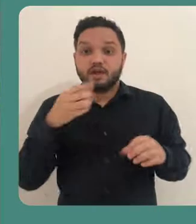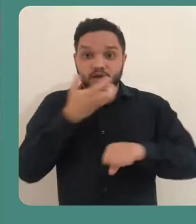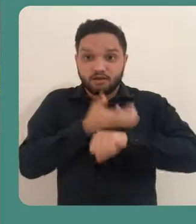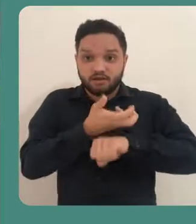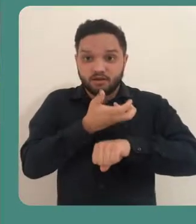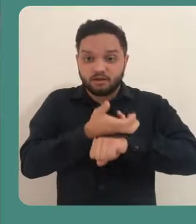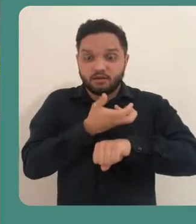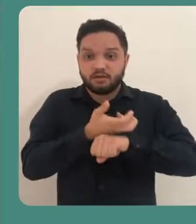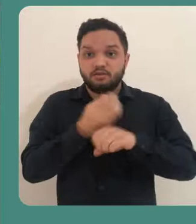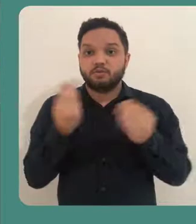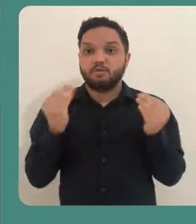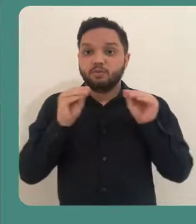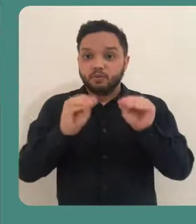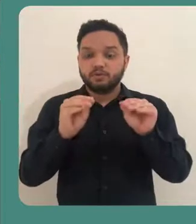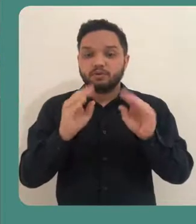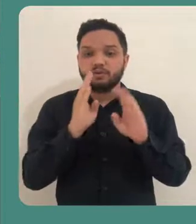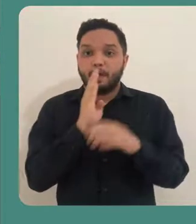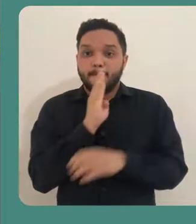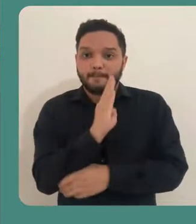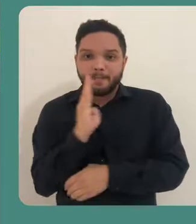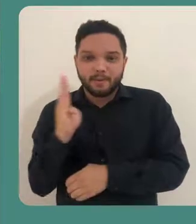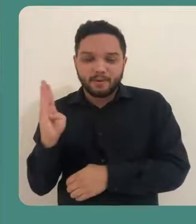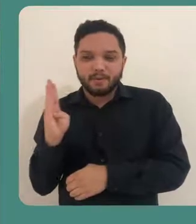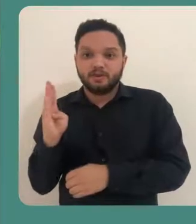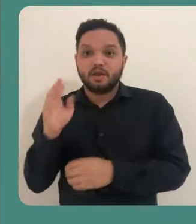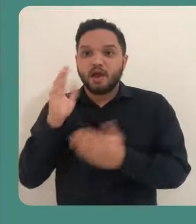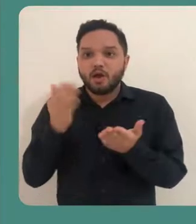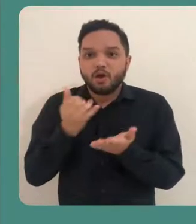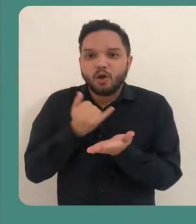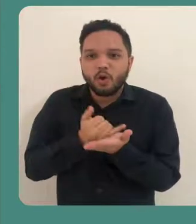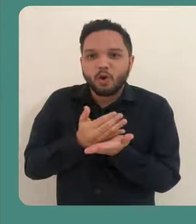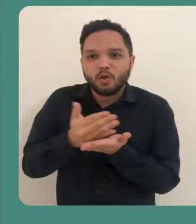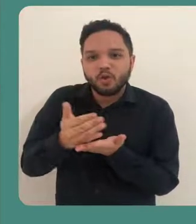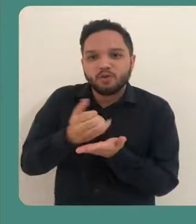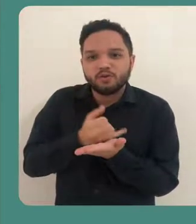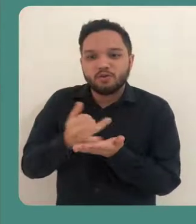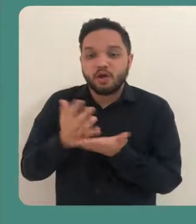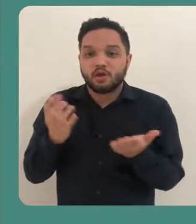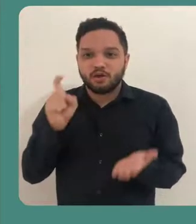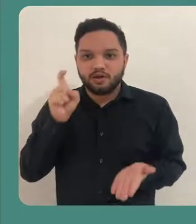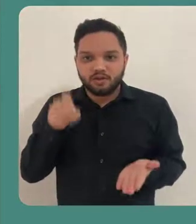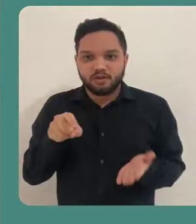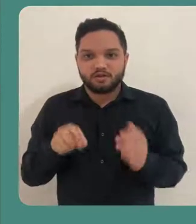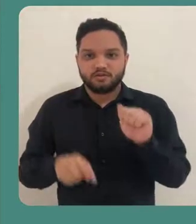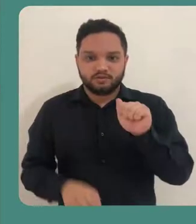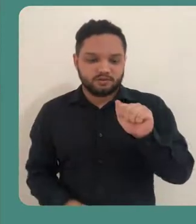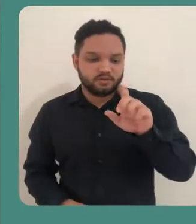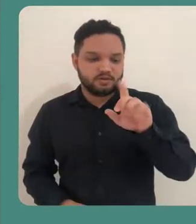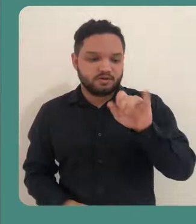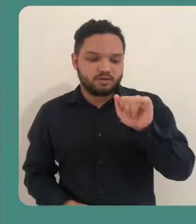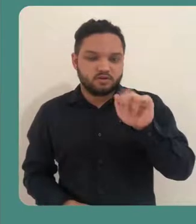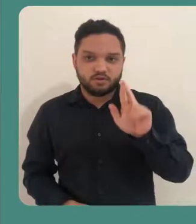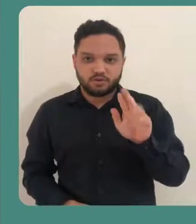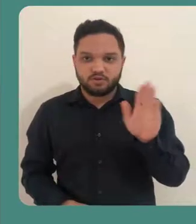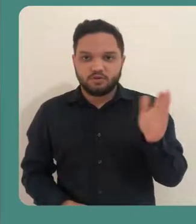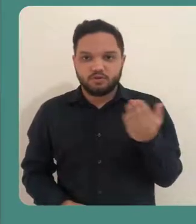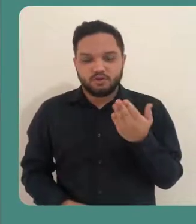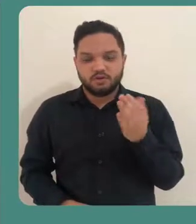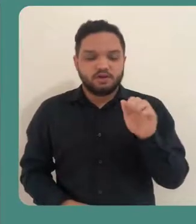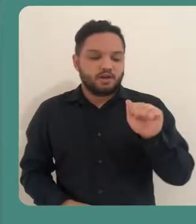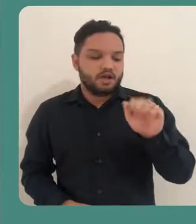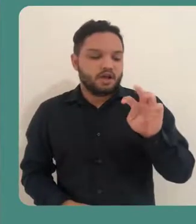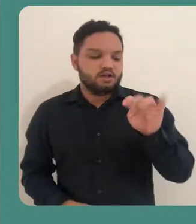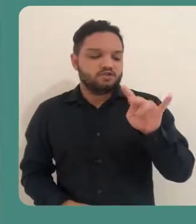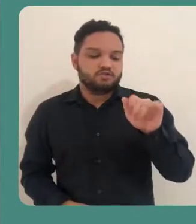o pedido botton na parte introdutória então eu vou ficar aqui em adicionar uma atividade ao recurso